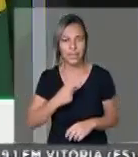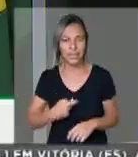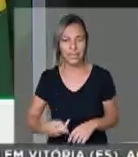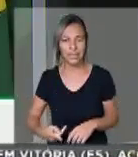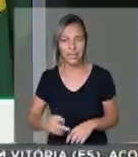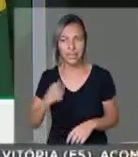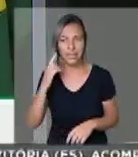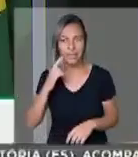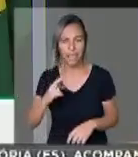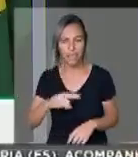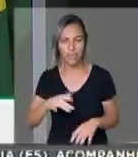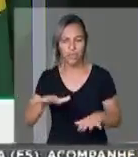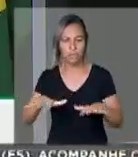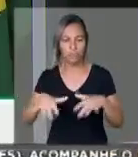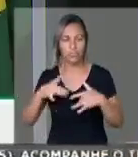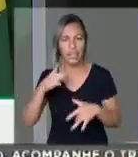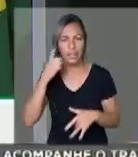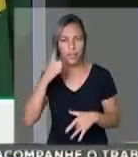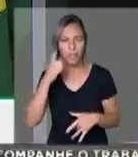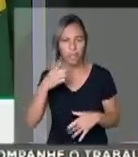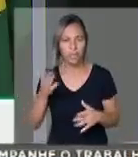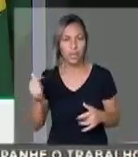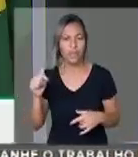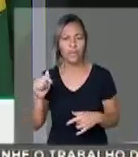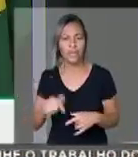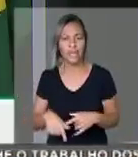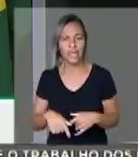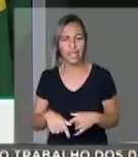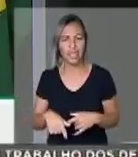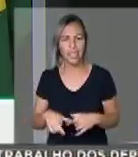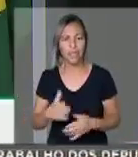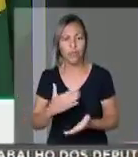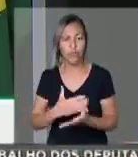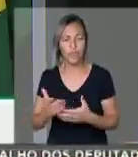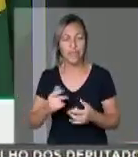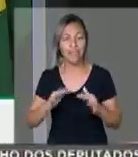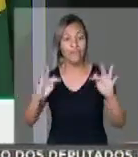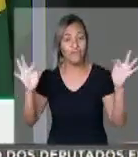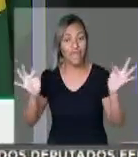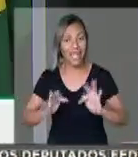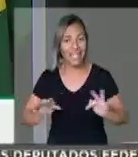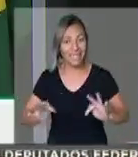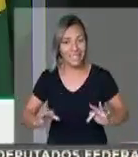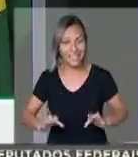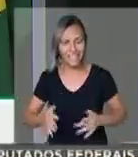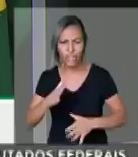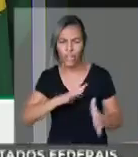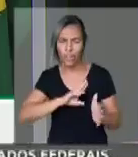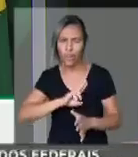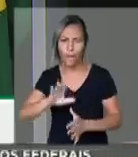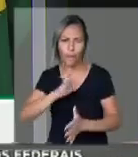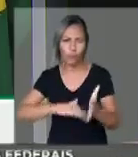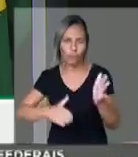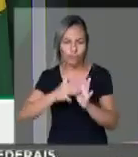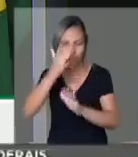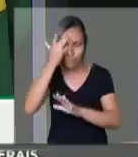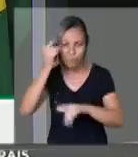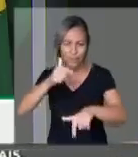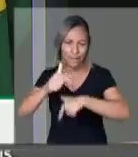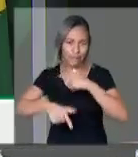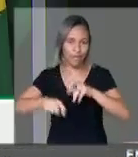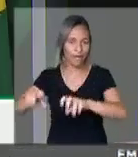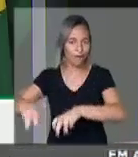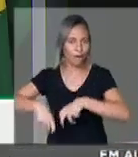Senhor presidente, senhoras e senhores parlamentares, eu venho aqui manifestar felicidade em nome de todos os produtores rurais